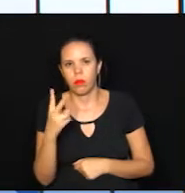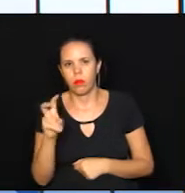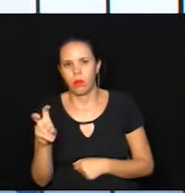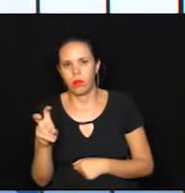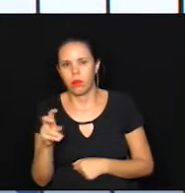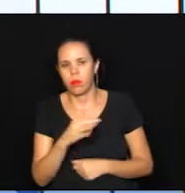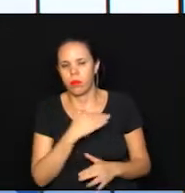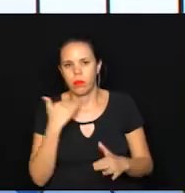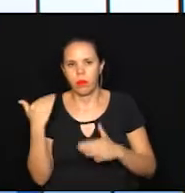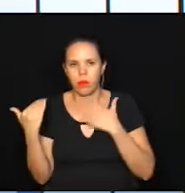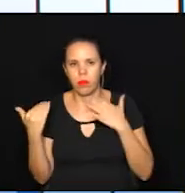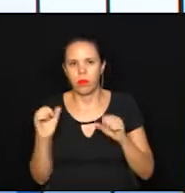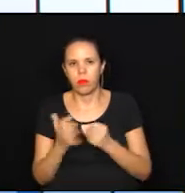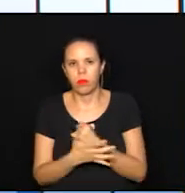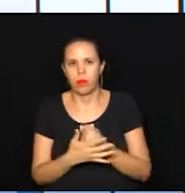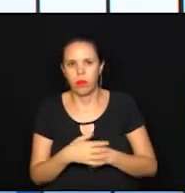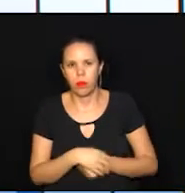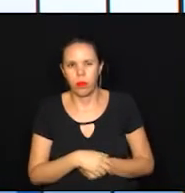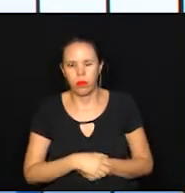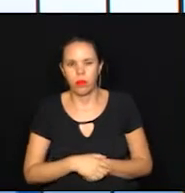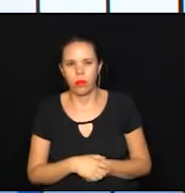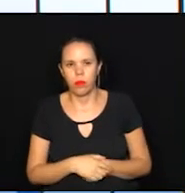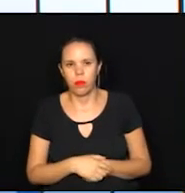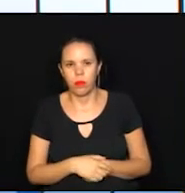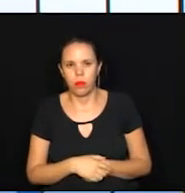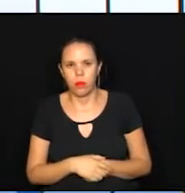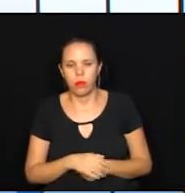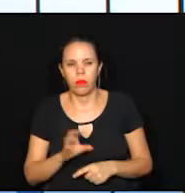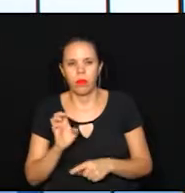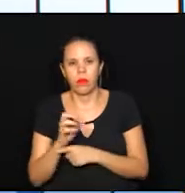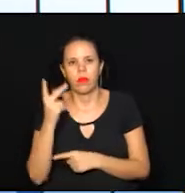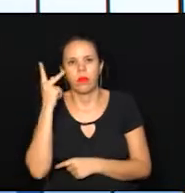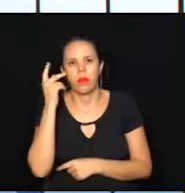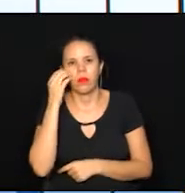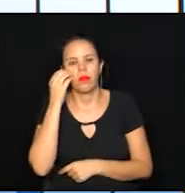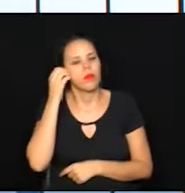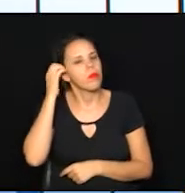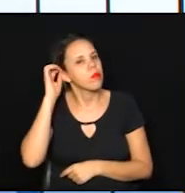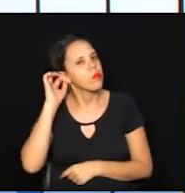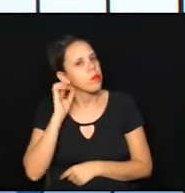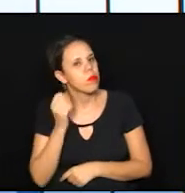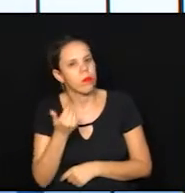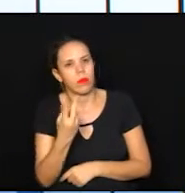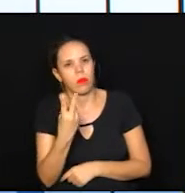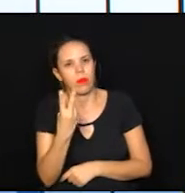295.425 mortos pela Covid-19. No estado de São Paulo, são